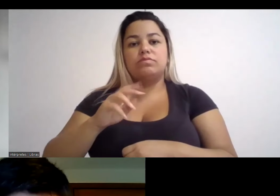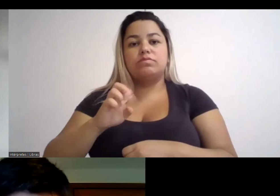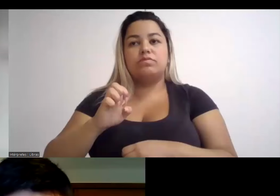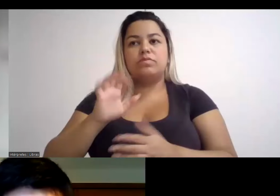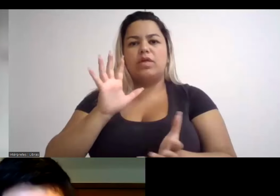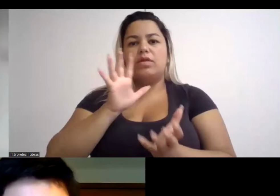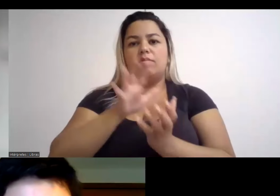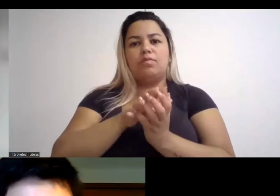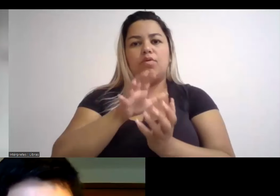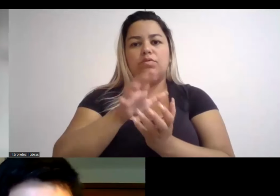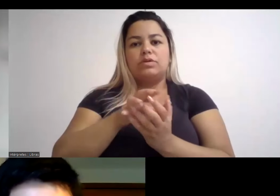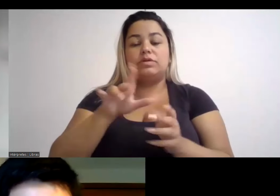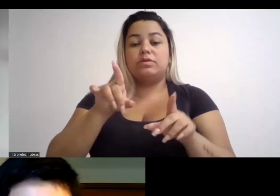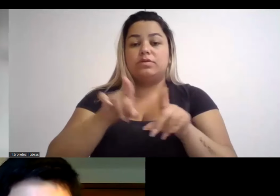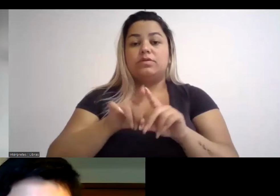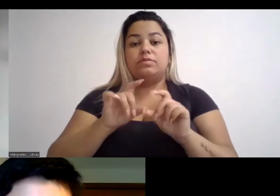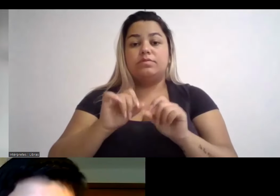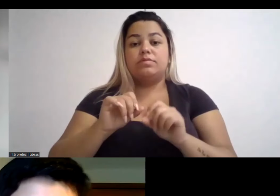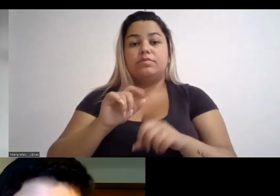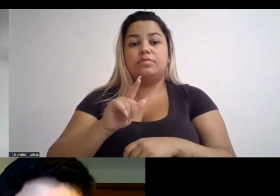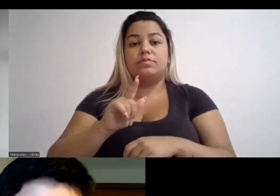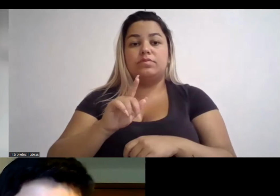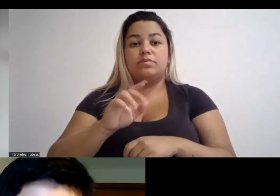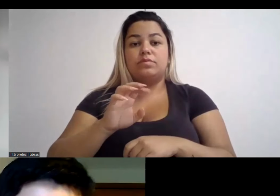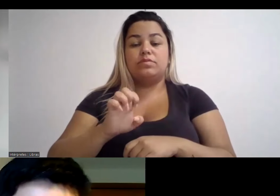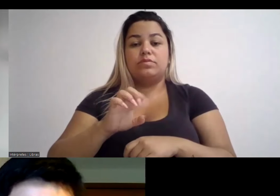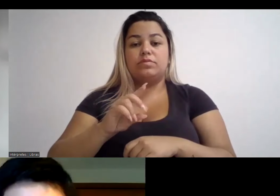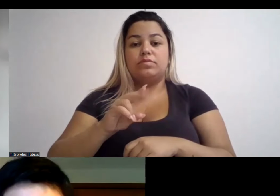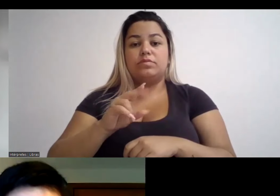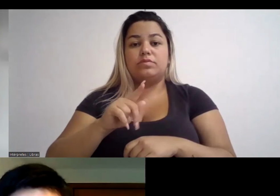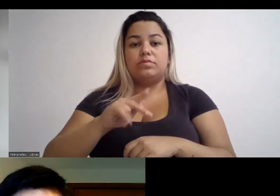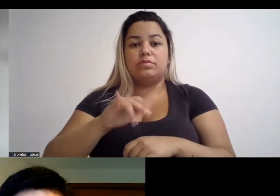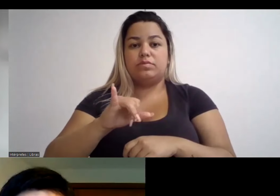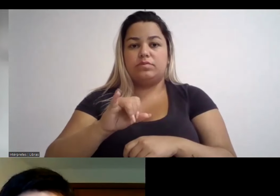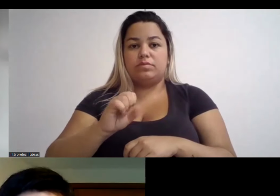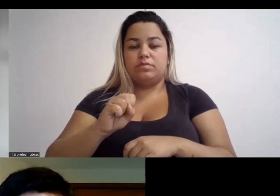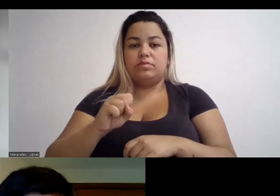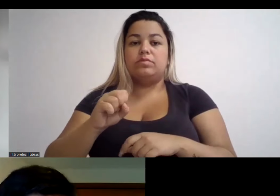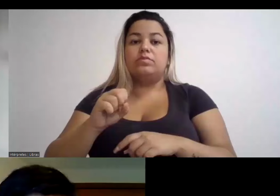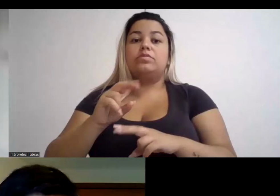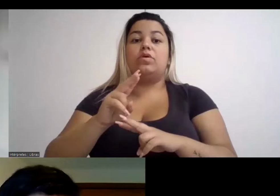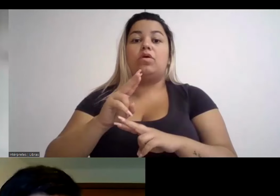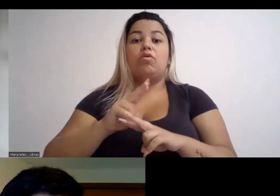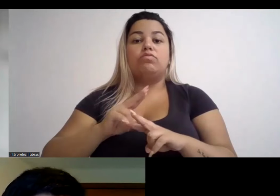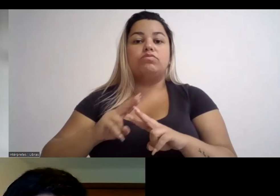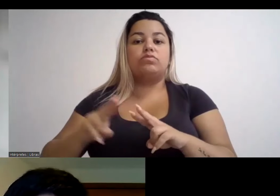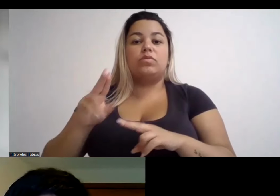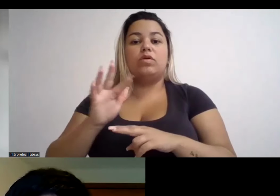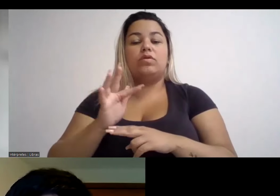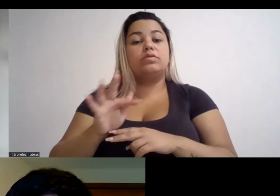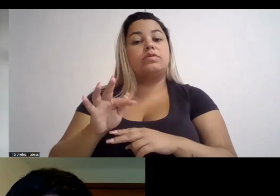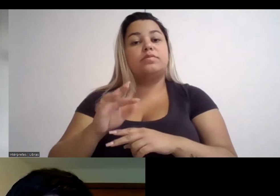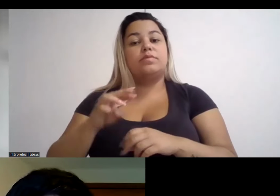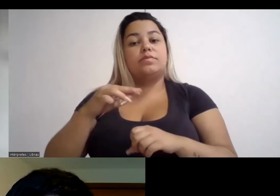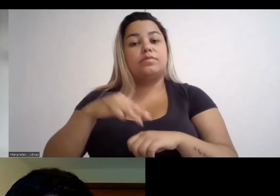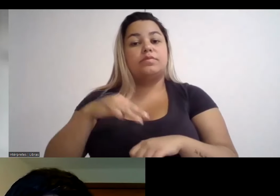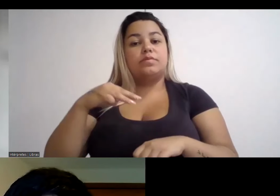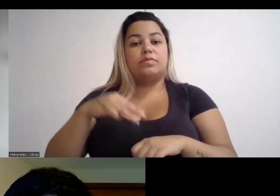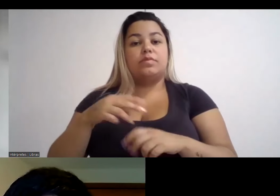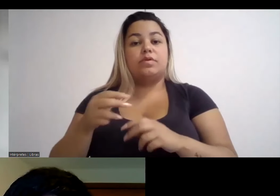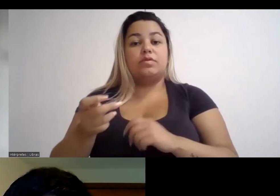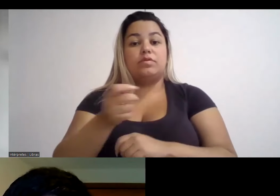design regenerativo pelo Gaia Education e Universidade Federal de Alfenas, e mestra em administração também